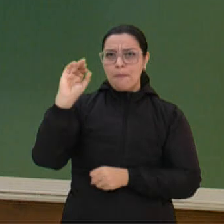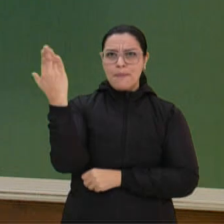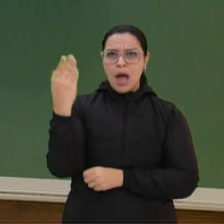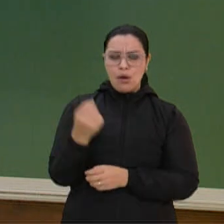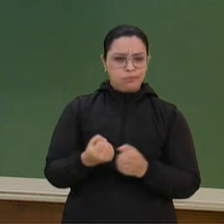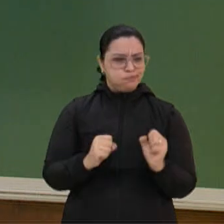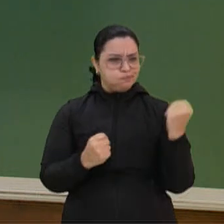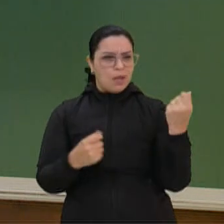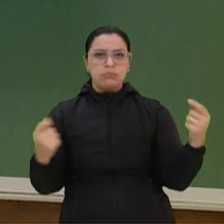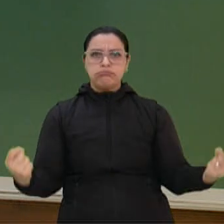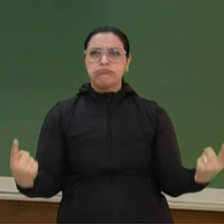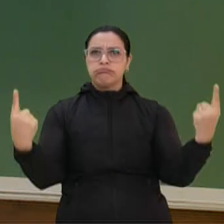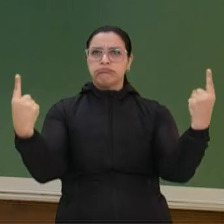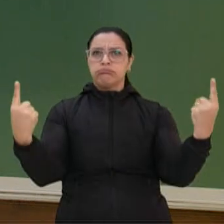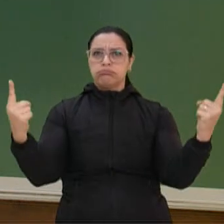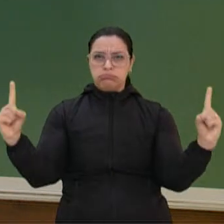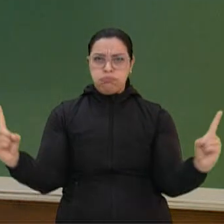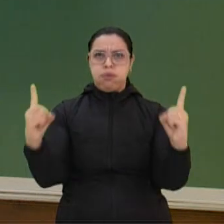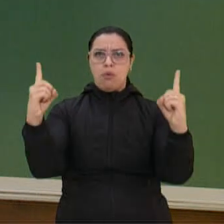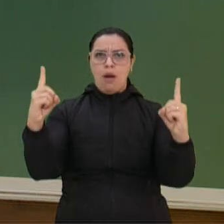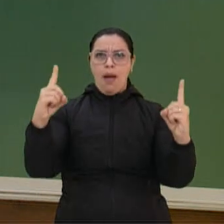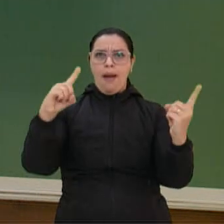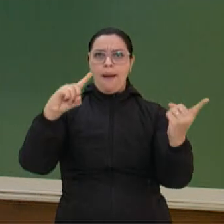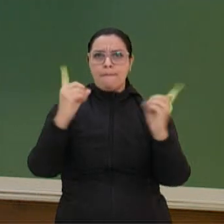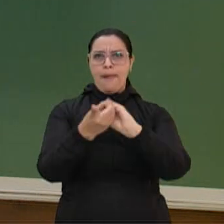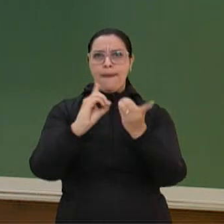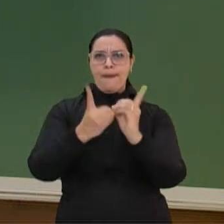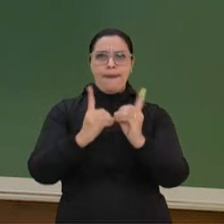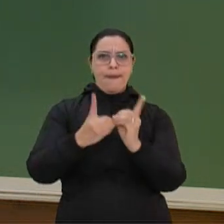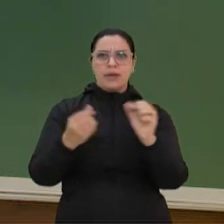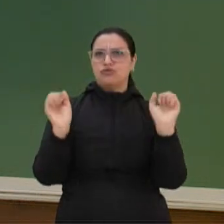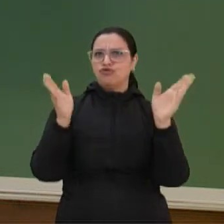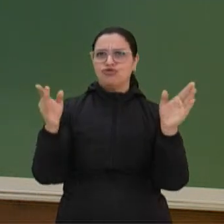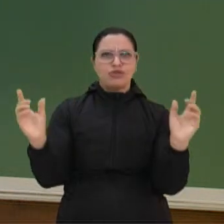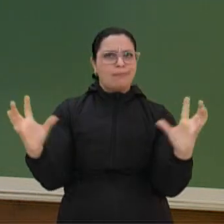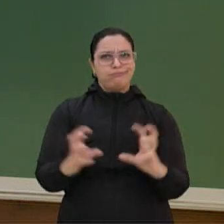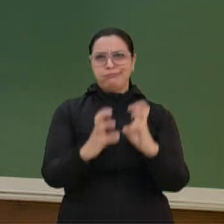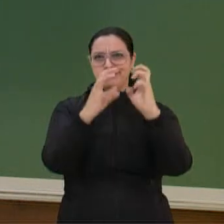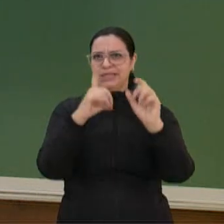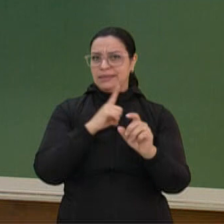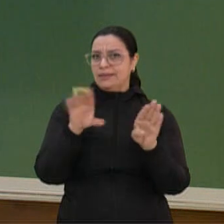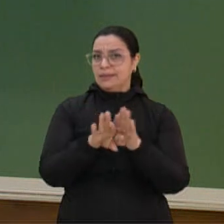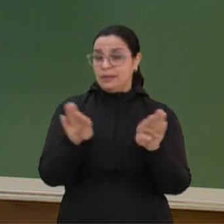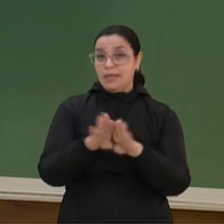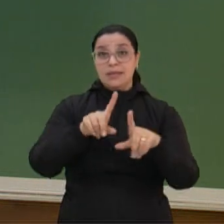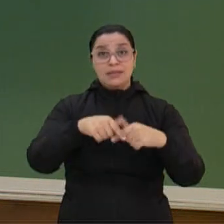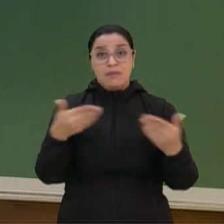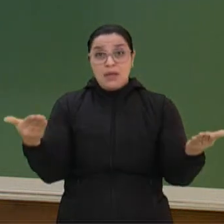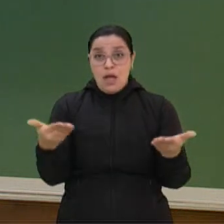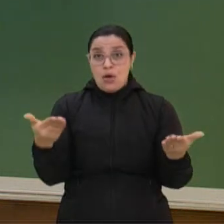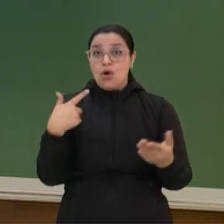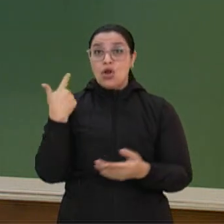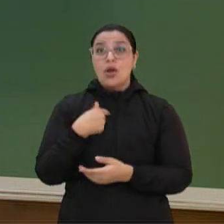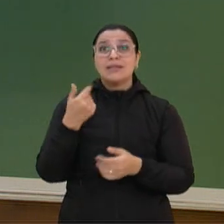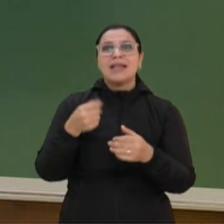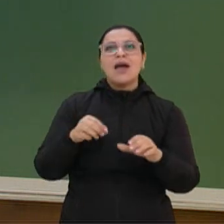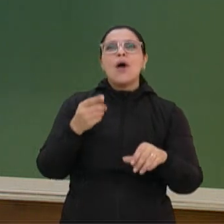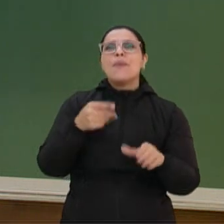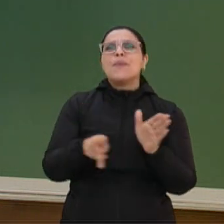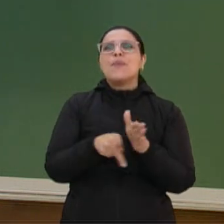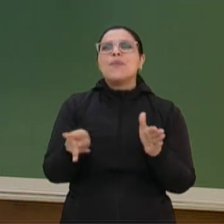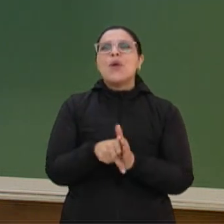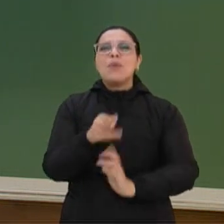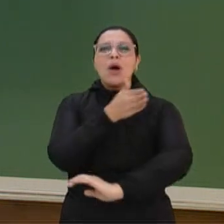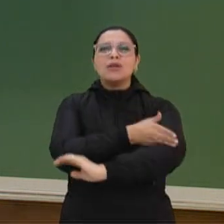é uma arma de mão e é muito agressiva. Então, mais ou menos isso, né? Dos tempos, usado muito nos